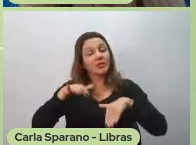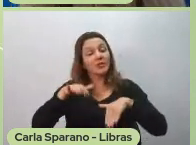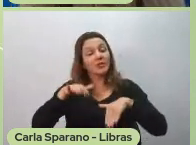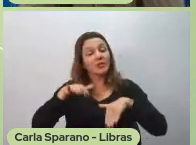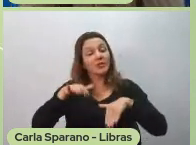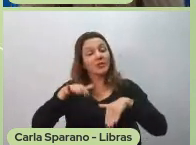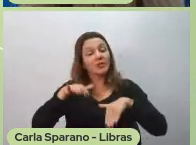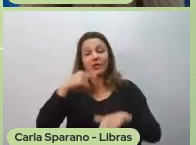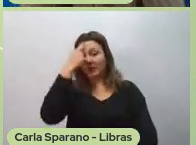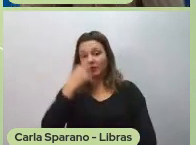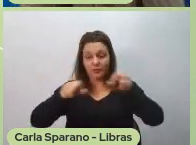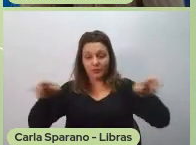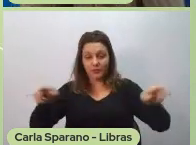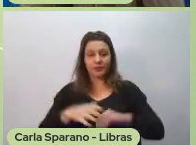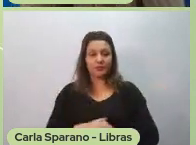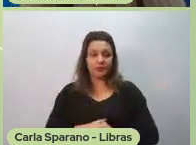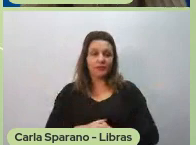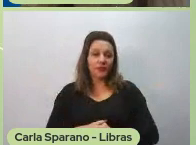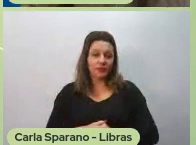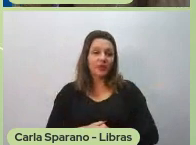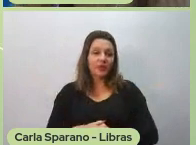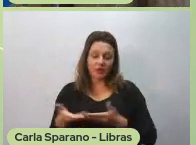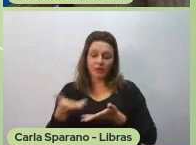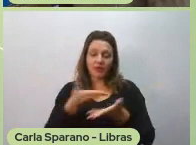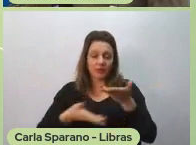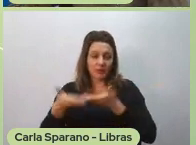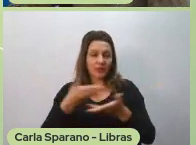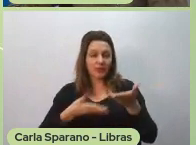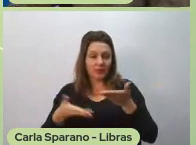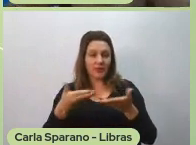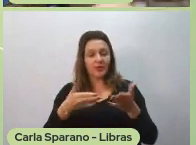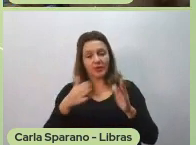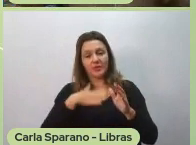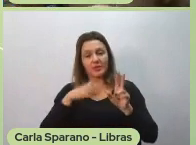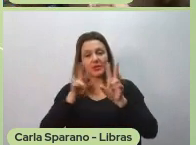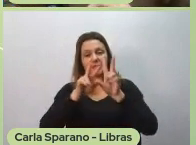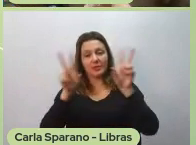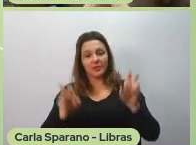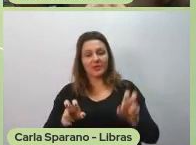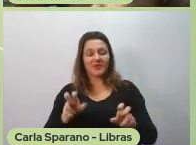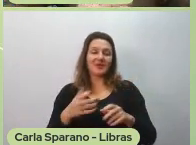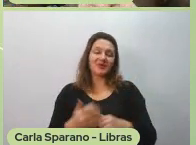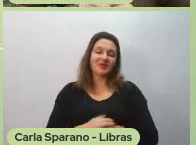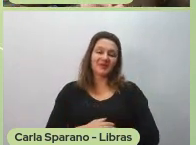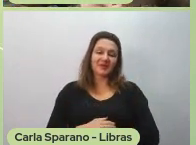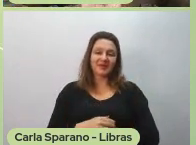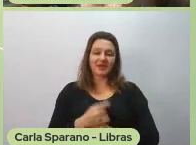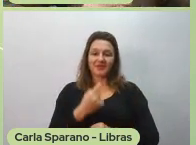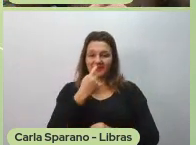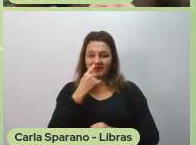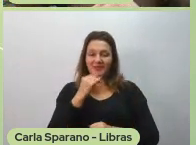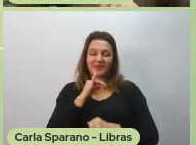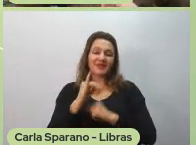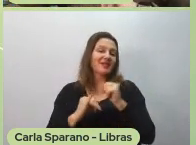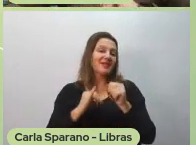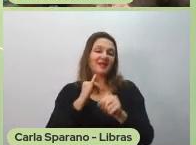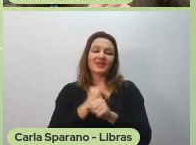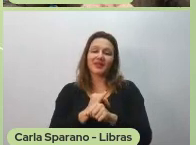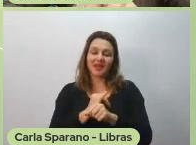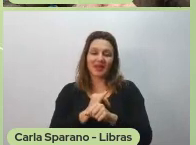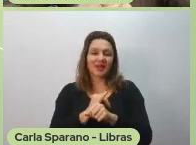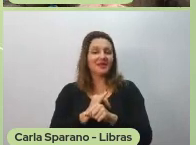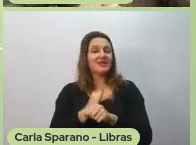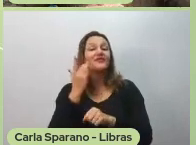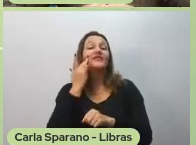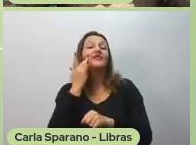a conectividade, né, que é uma das minhas pautas do coração, a internet de fácil acesso para